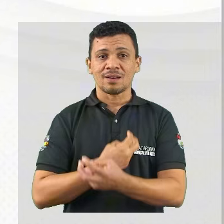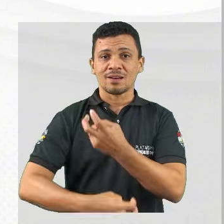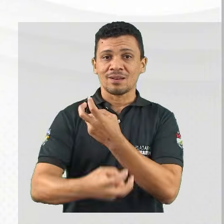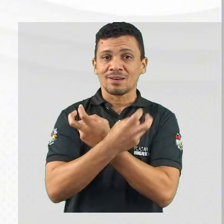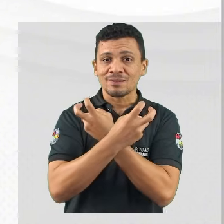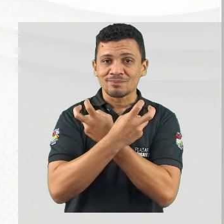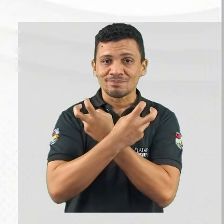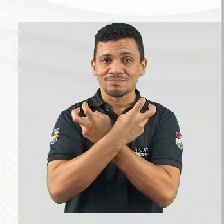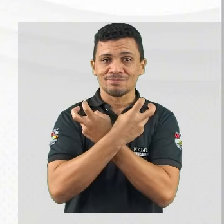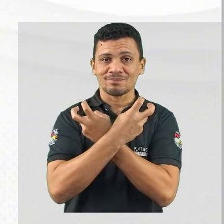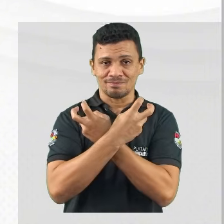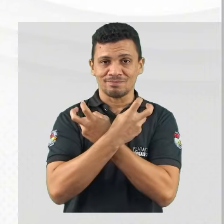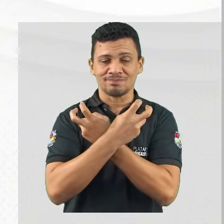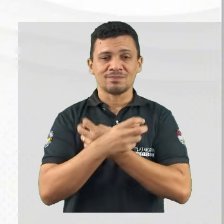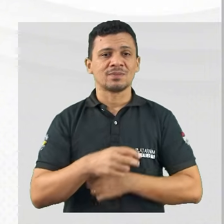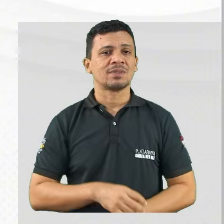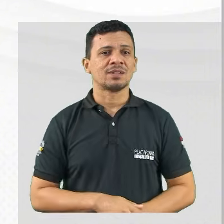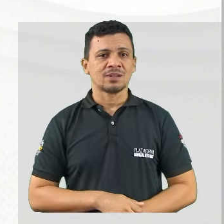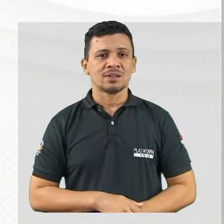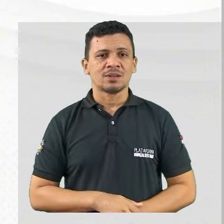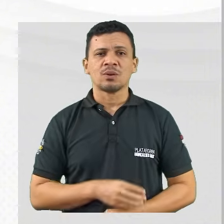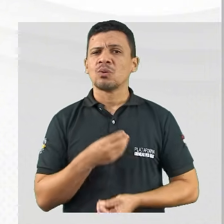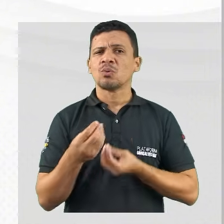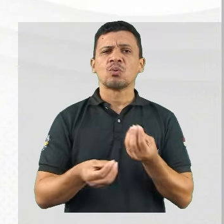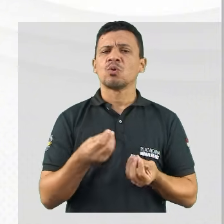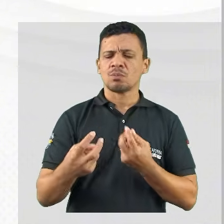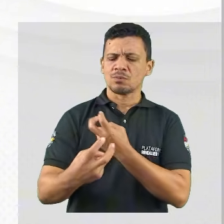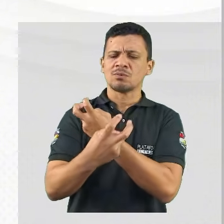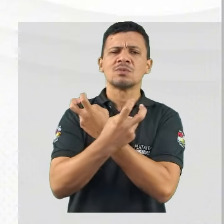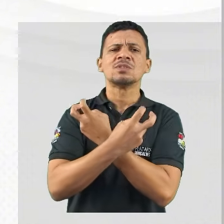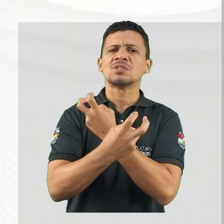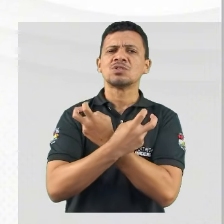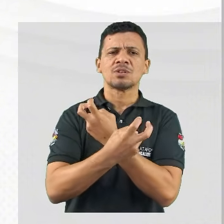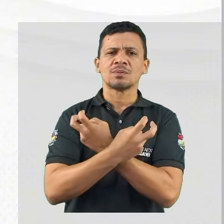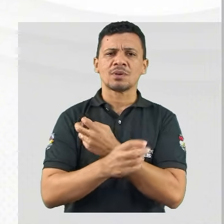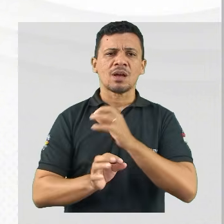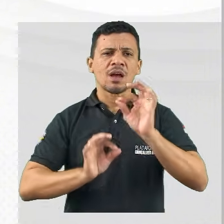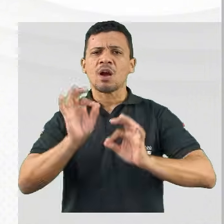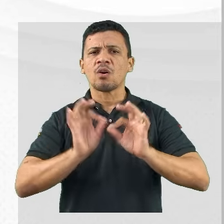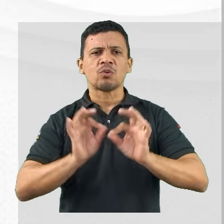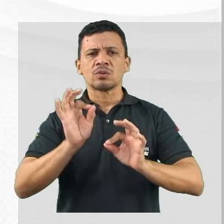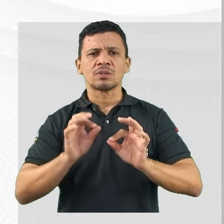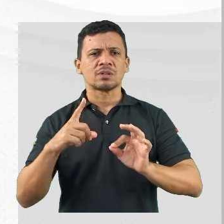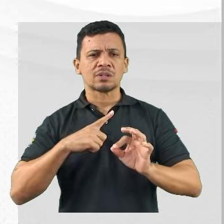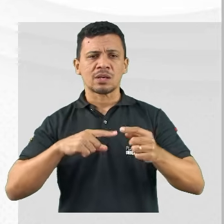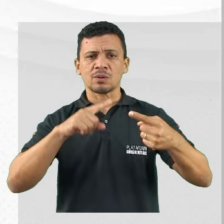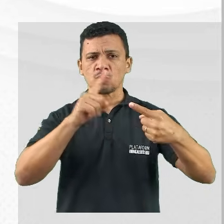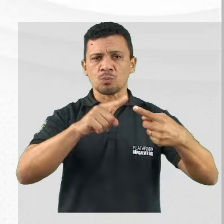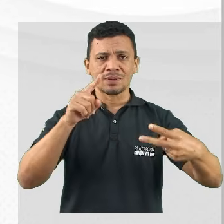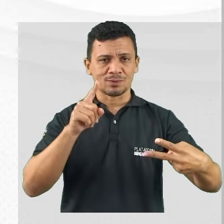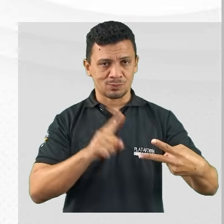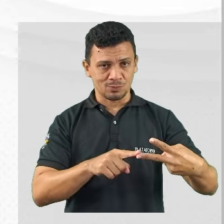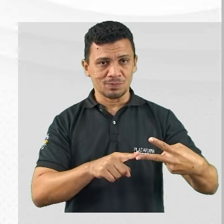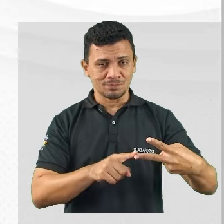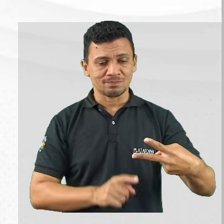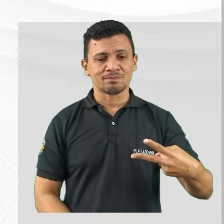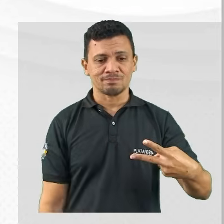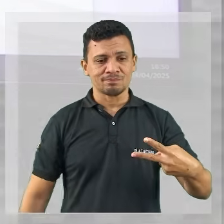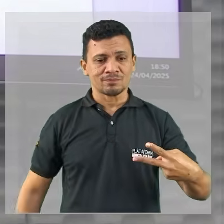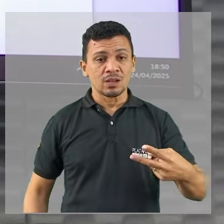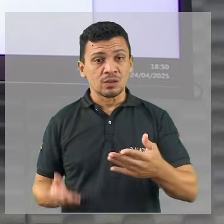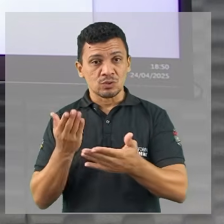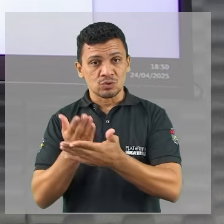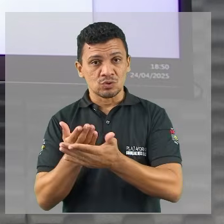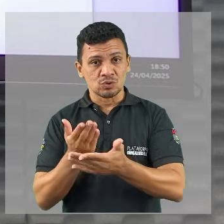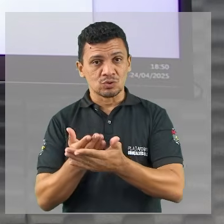esquelético, tá? O sistema esquelético, ele é dividido em duas partes, tá? Para o nosso